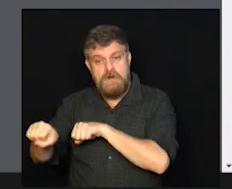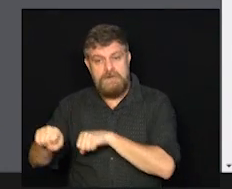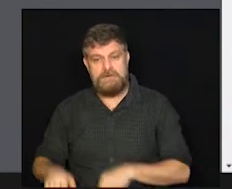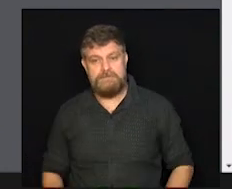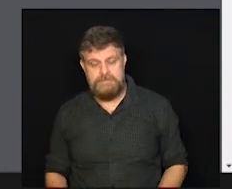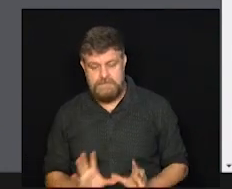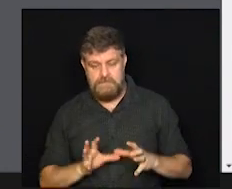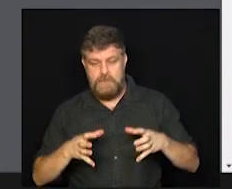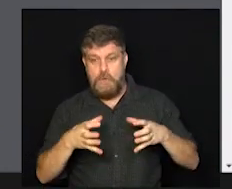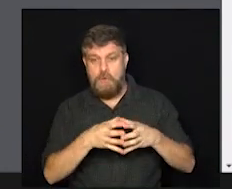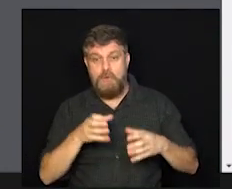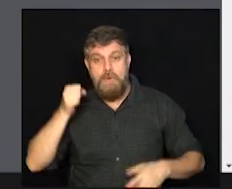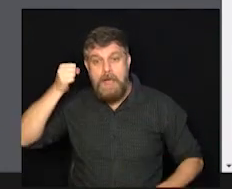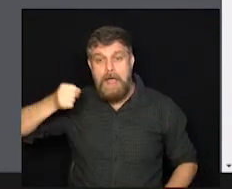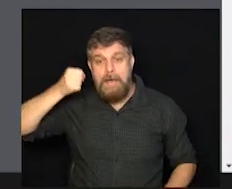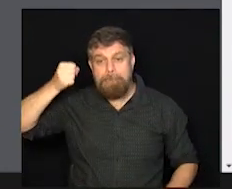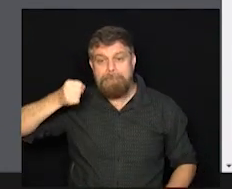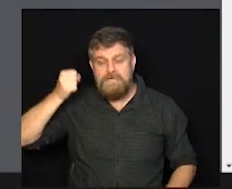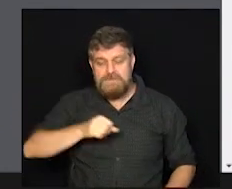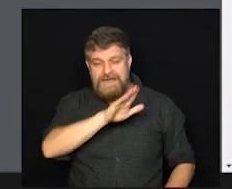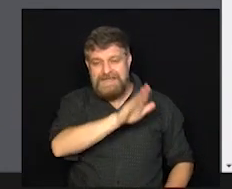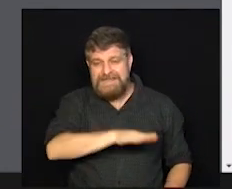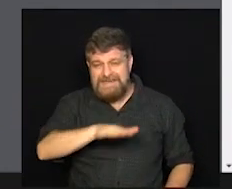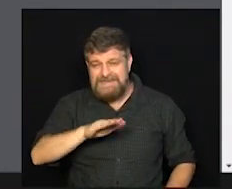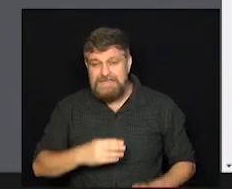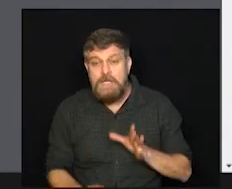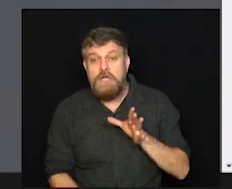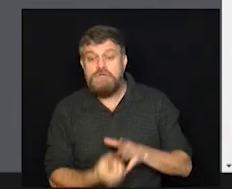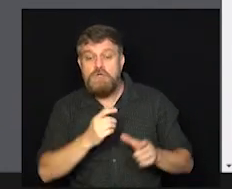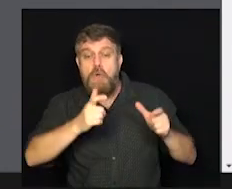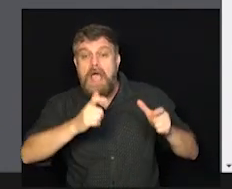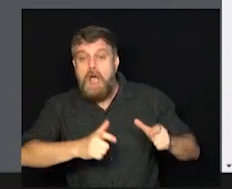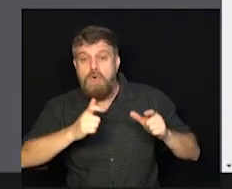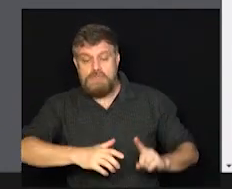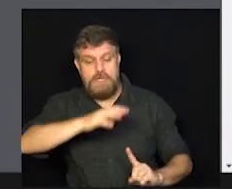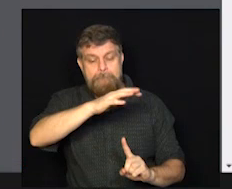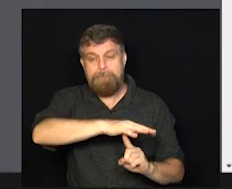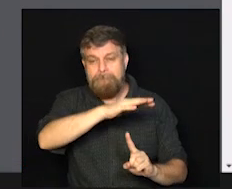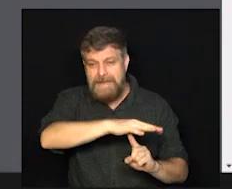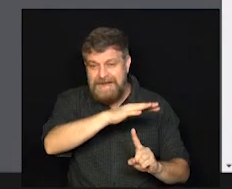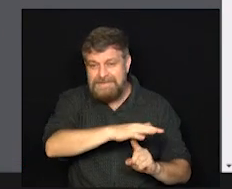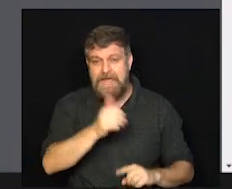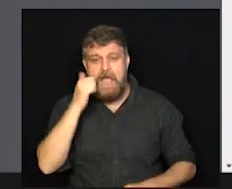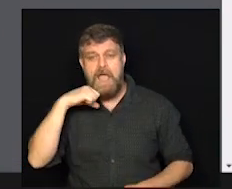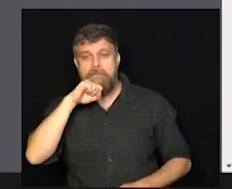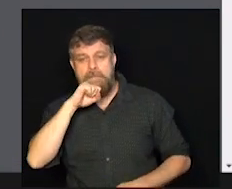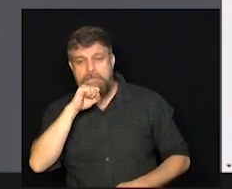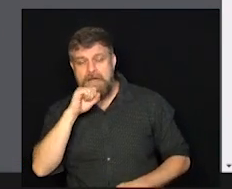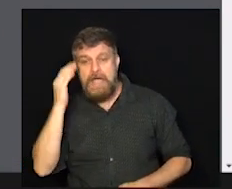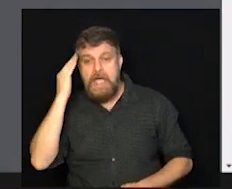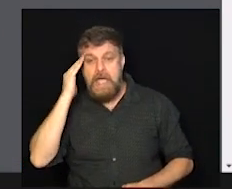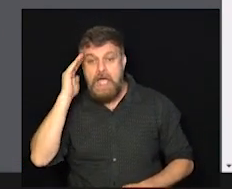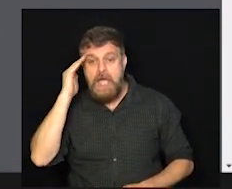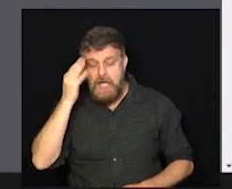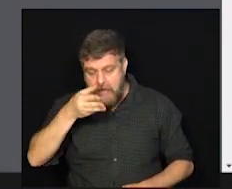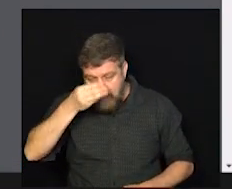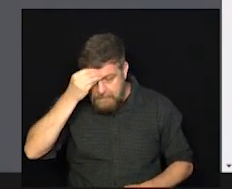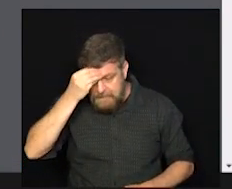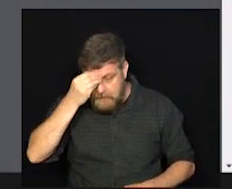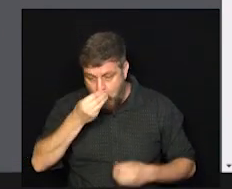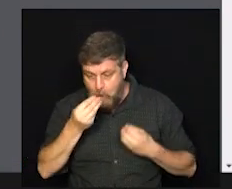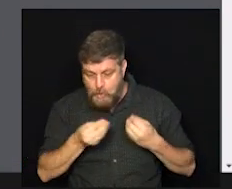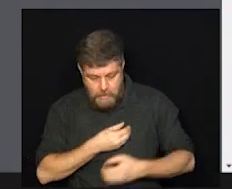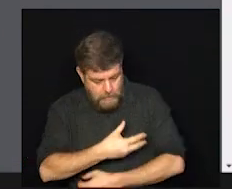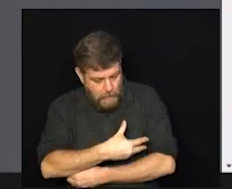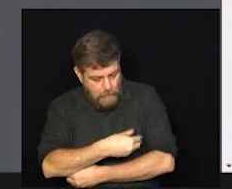surgiu no Paraná. Quantas mães aprenderam a cuidar dos seus filhos, a alimentá-los